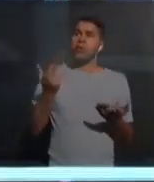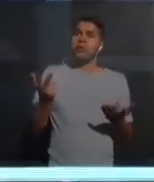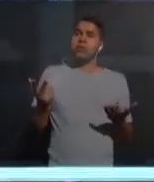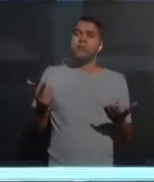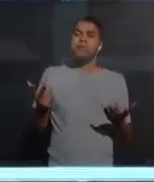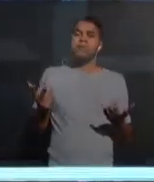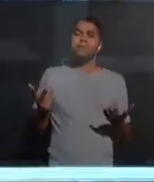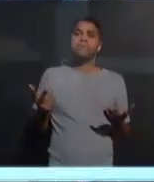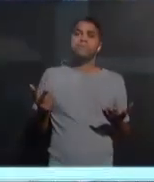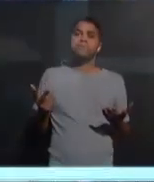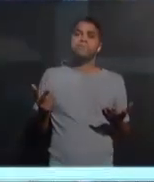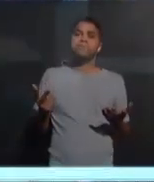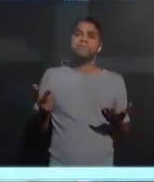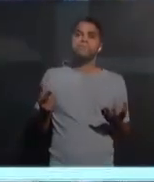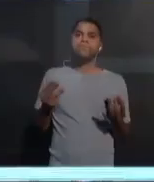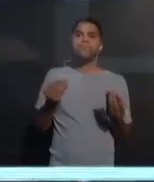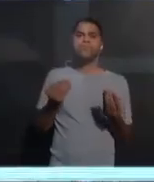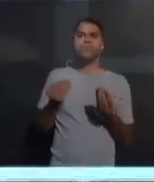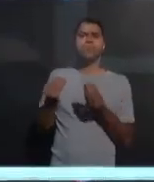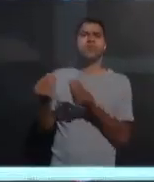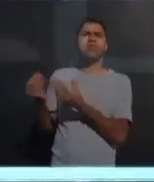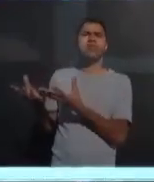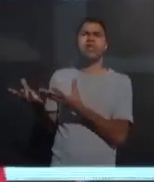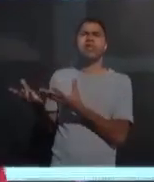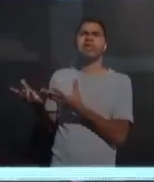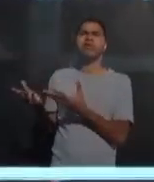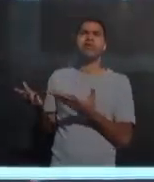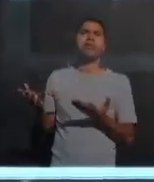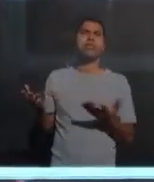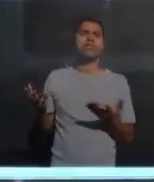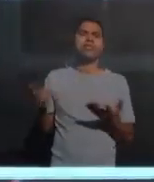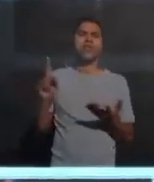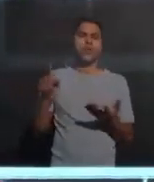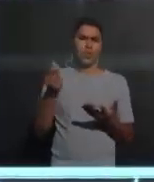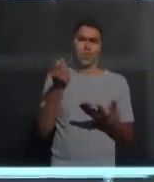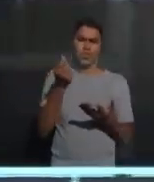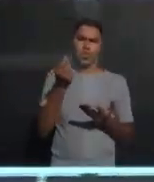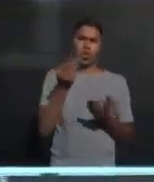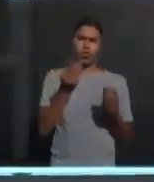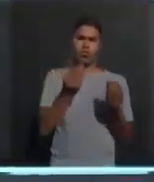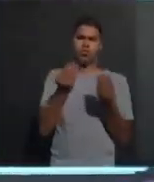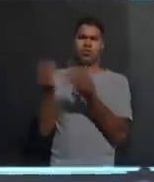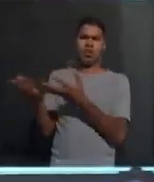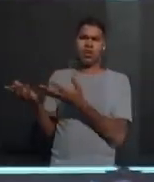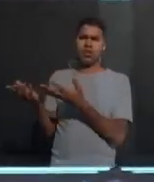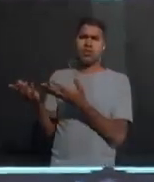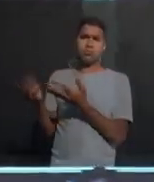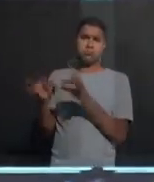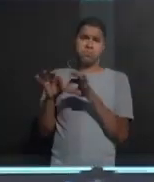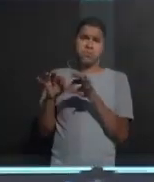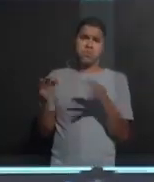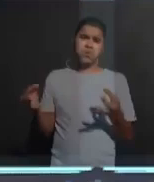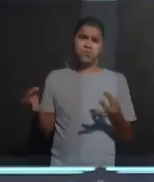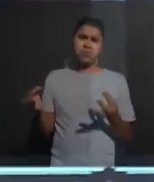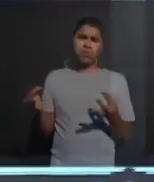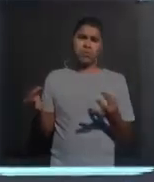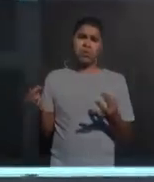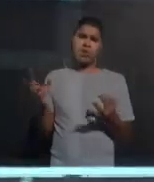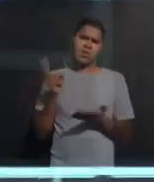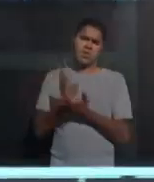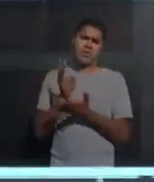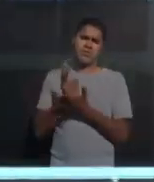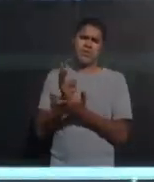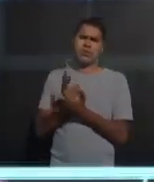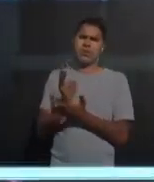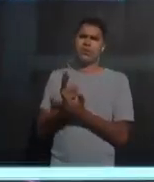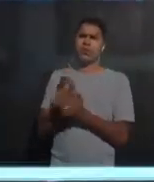eu eu dei 11 h deus o dinheiro para essa pessoa tinha muito simples eu tô sempre abençoando